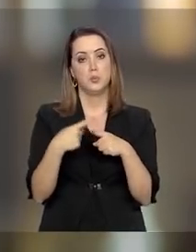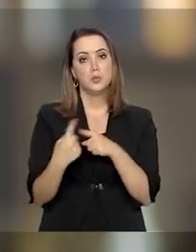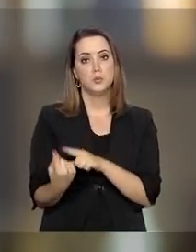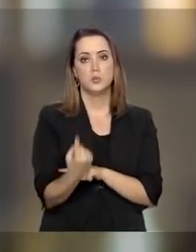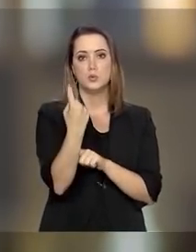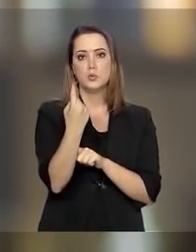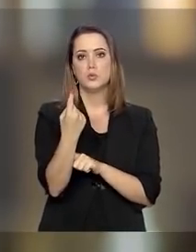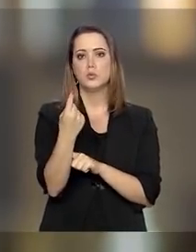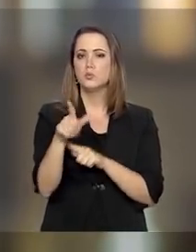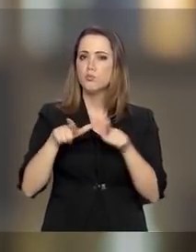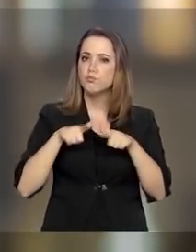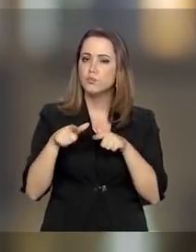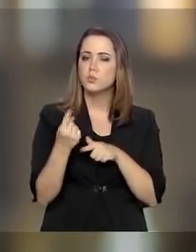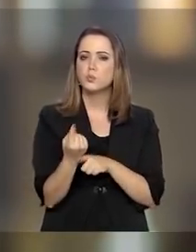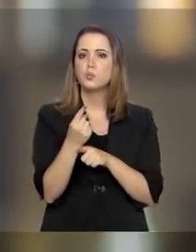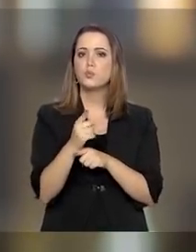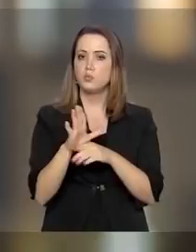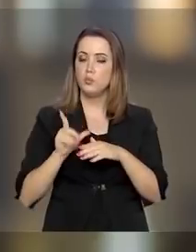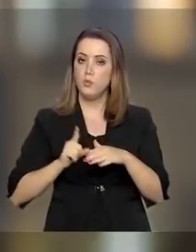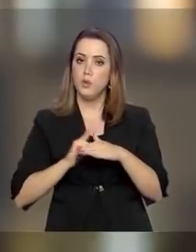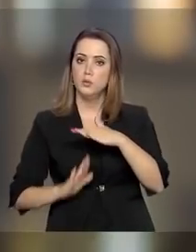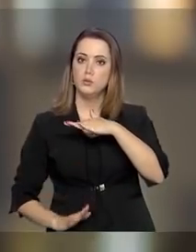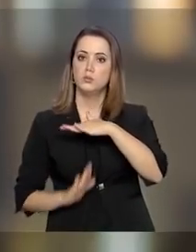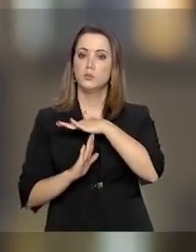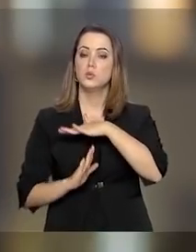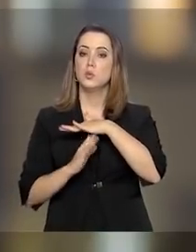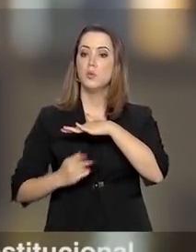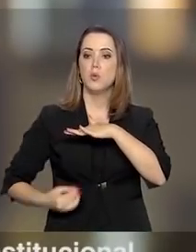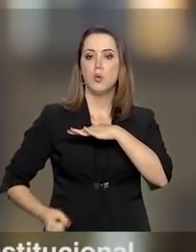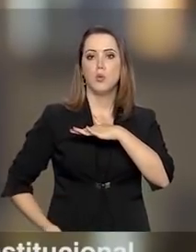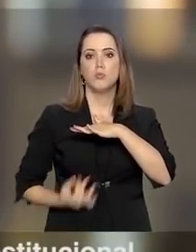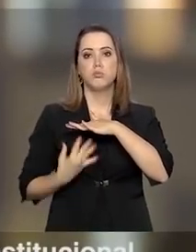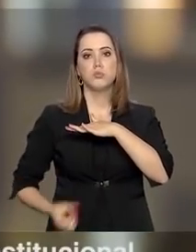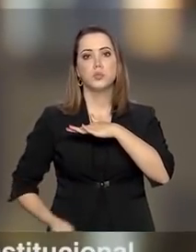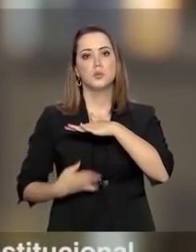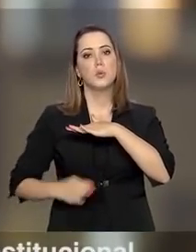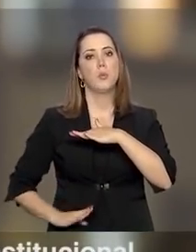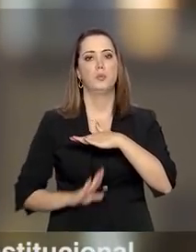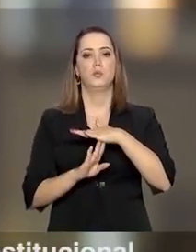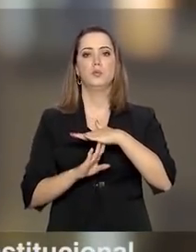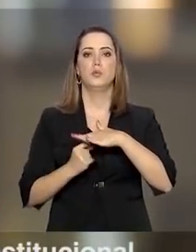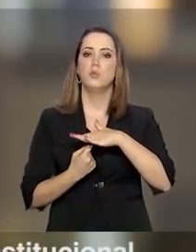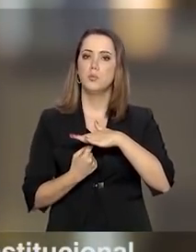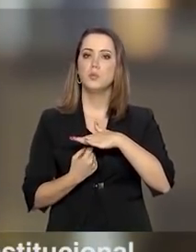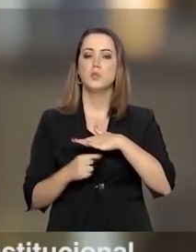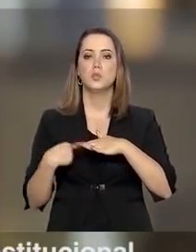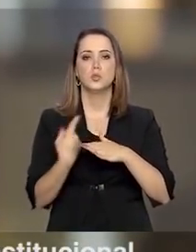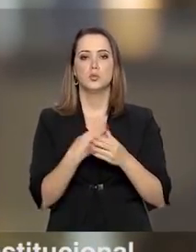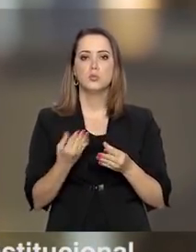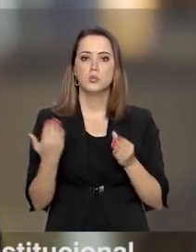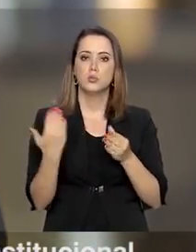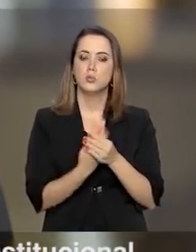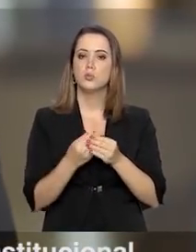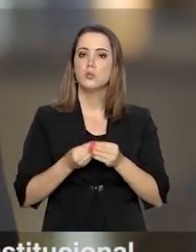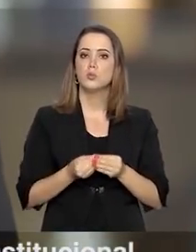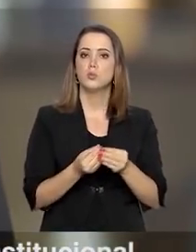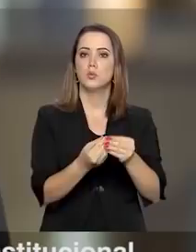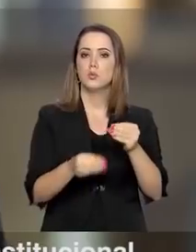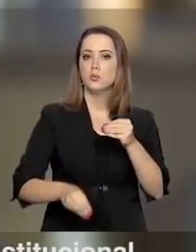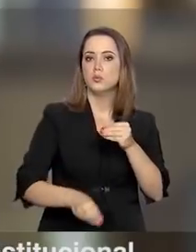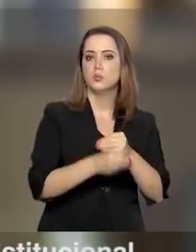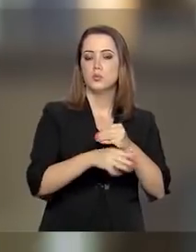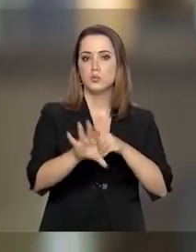nossas primeiras providências foi impor limite para os gastos públicos encaminhamos ao congresso nacional uma proposta de emenda